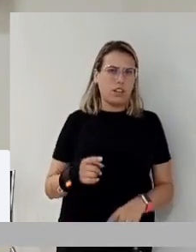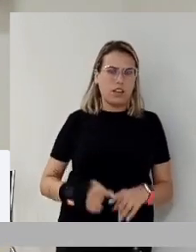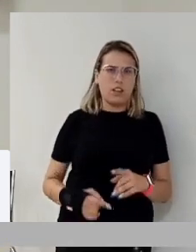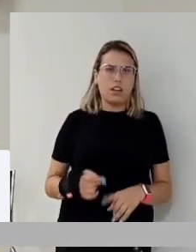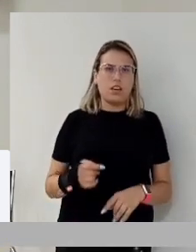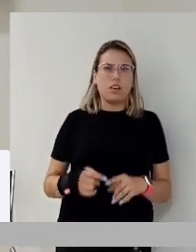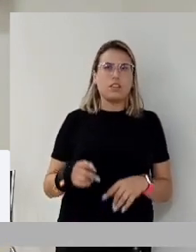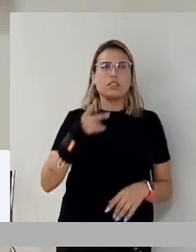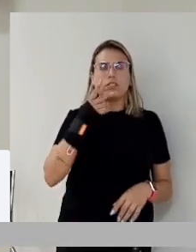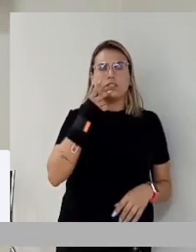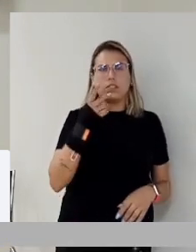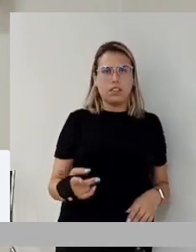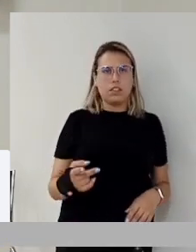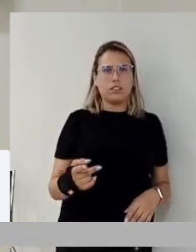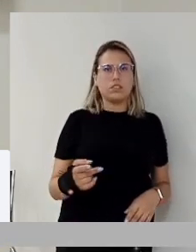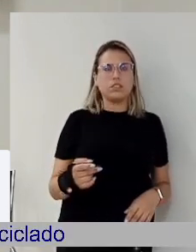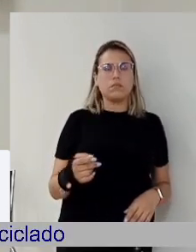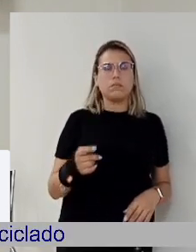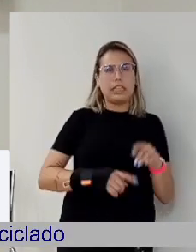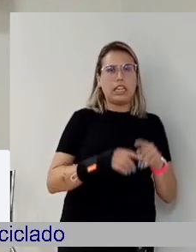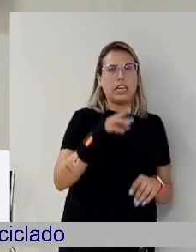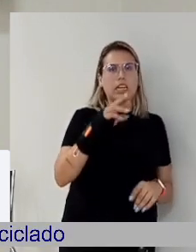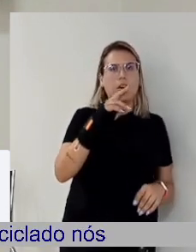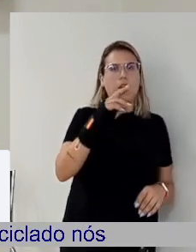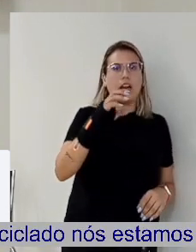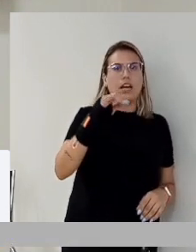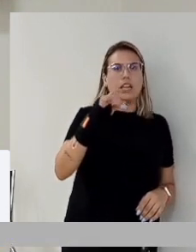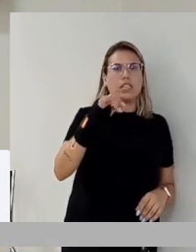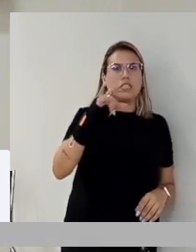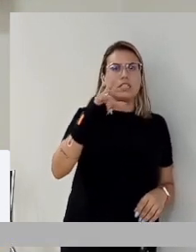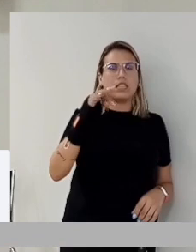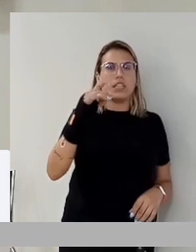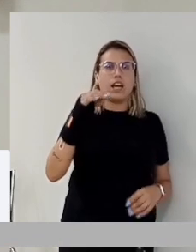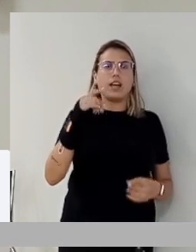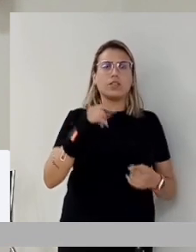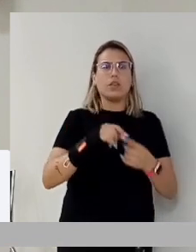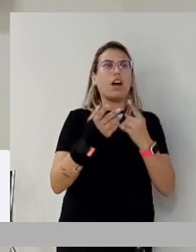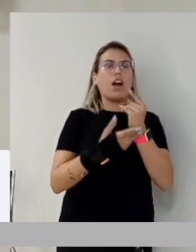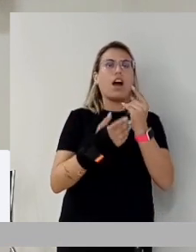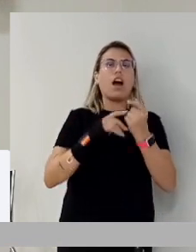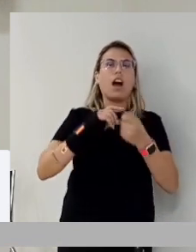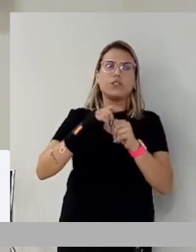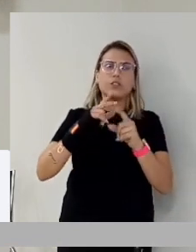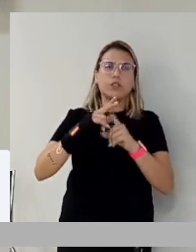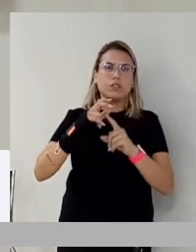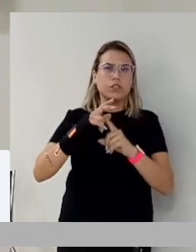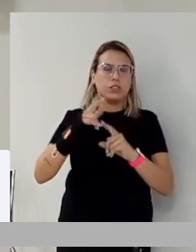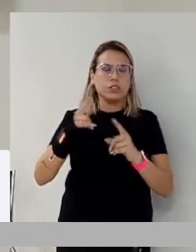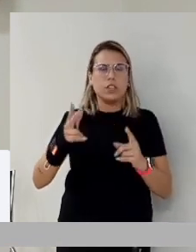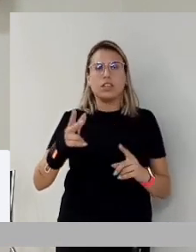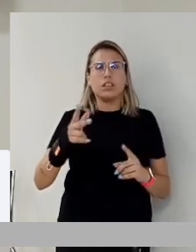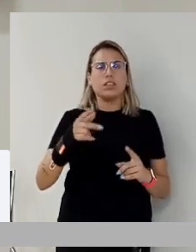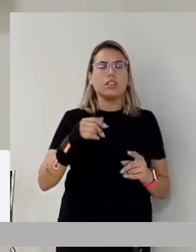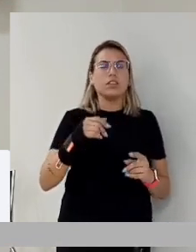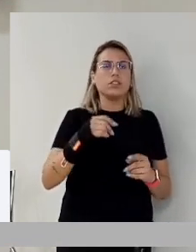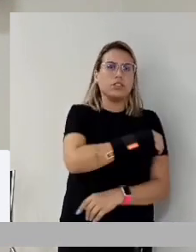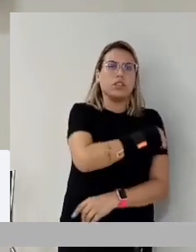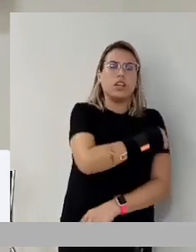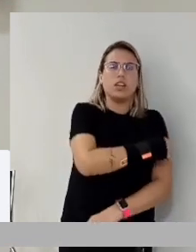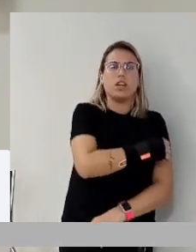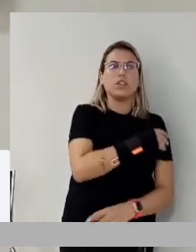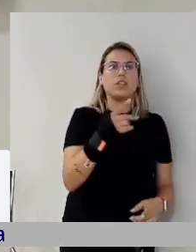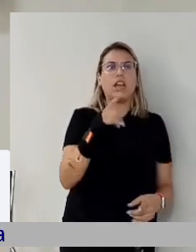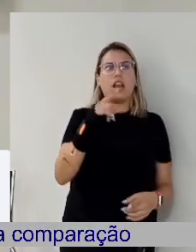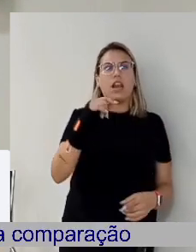falamos em material reciclável nós estamos falando em garrafa PET e eu fiz até um um uma